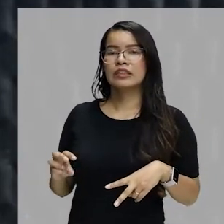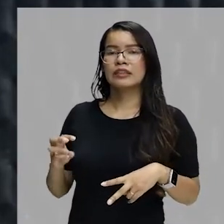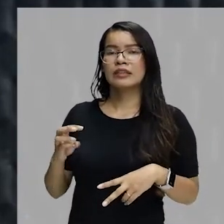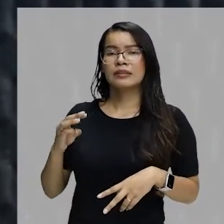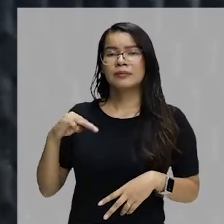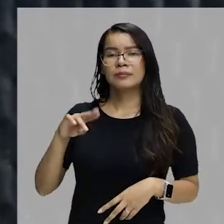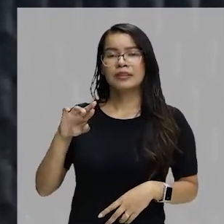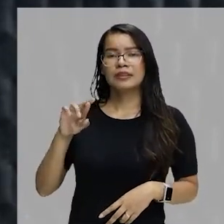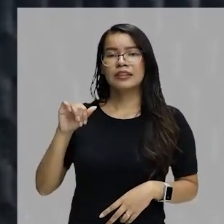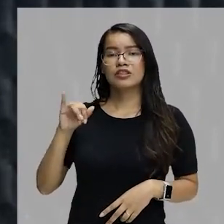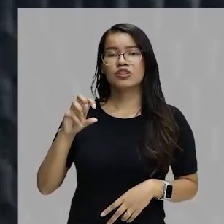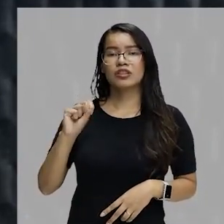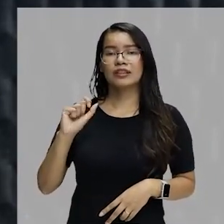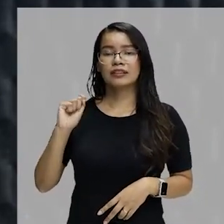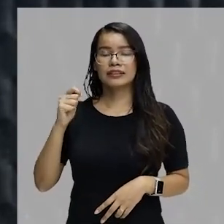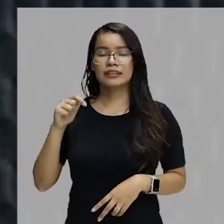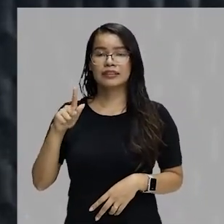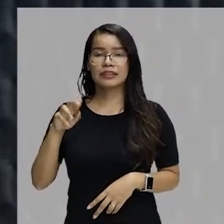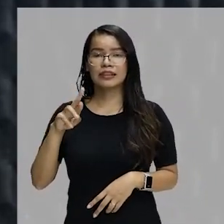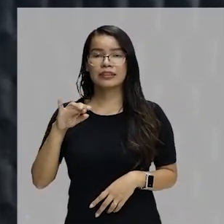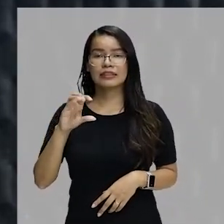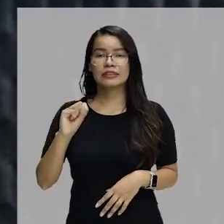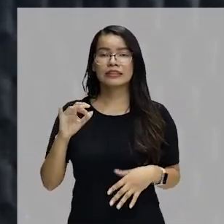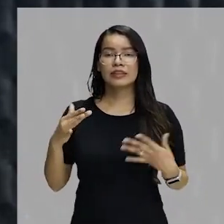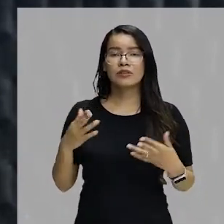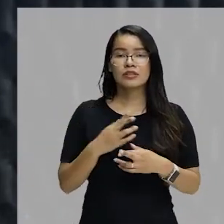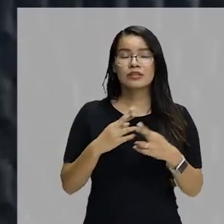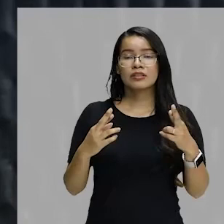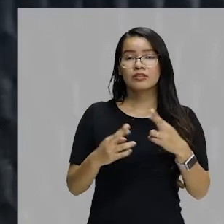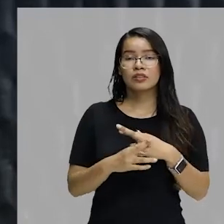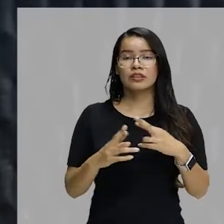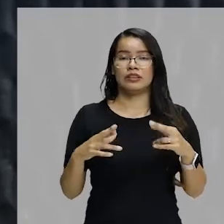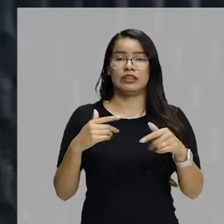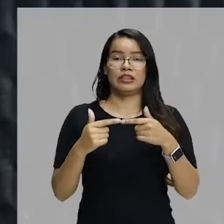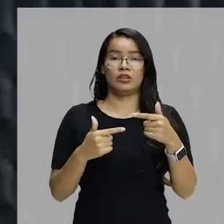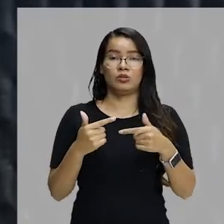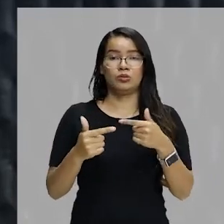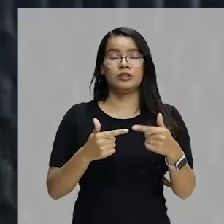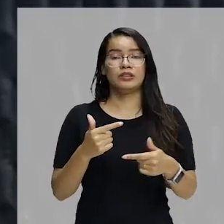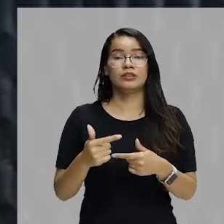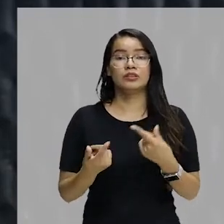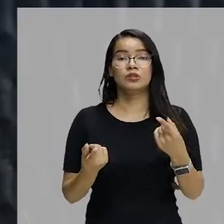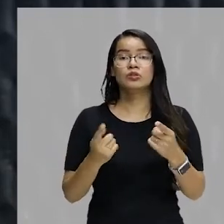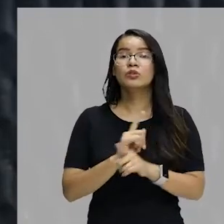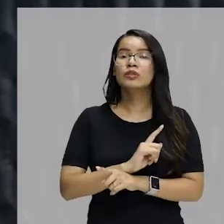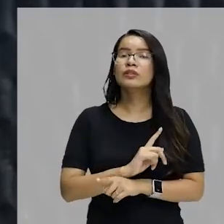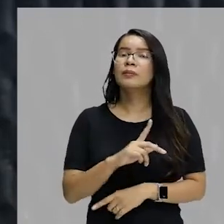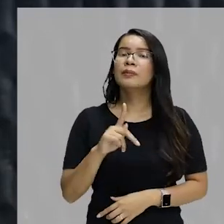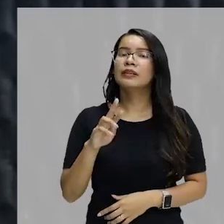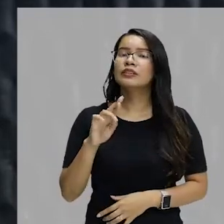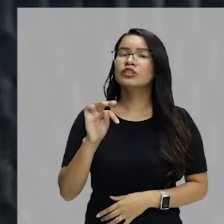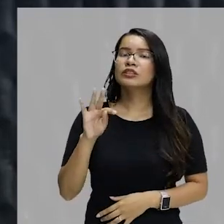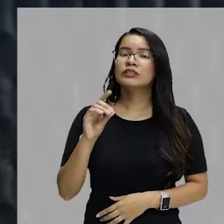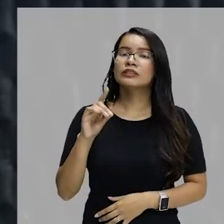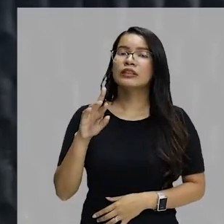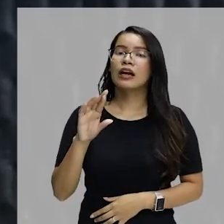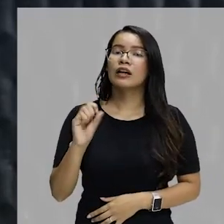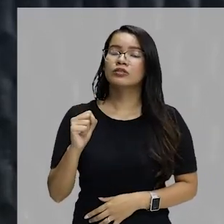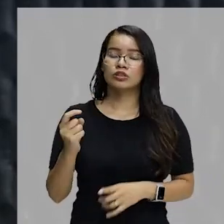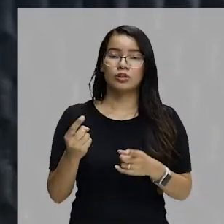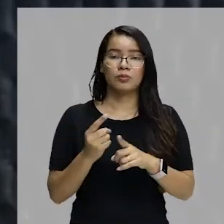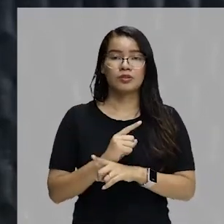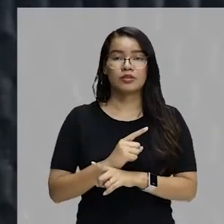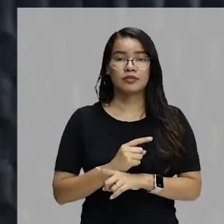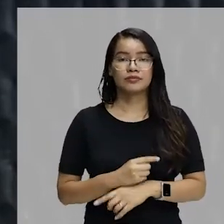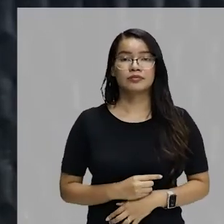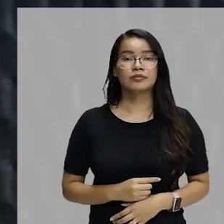Gerais, acabaram se envolvendo, certo, em lutas contra partidários oposicionistas, do